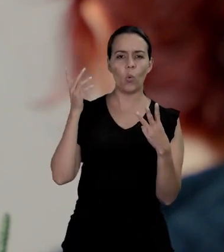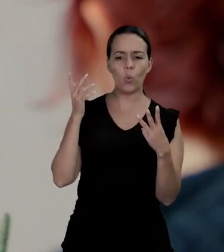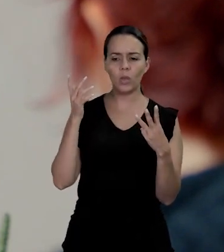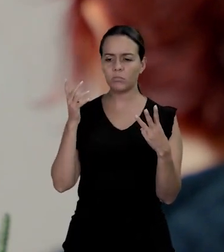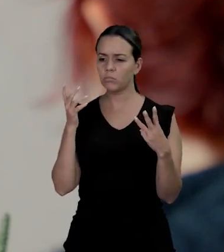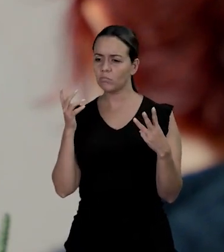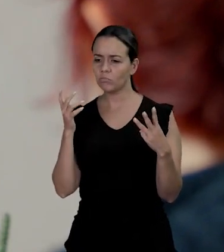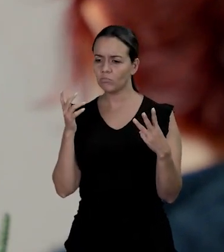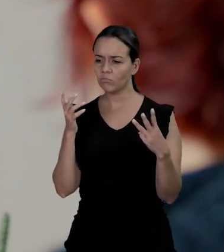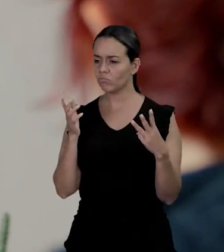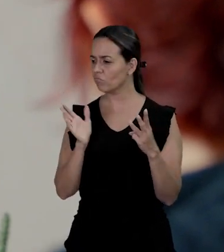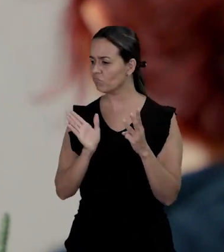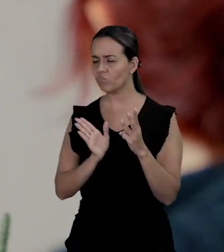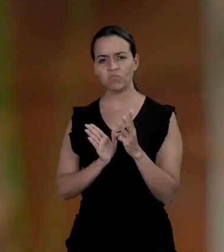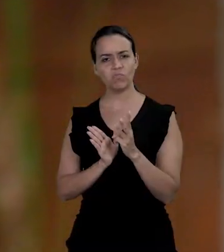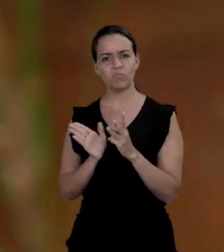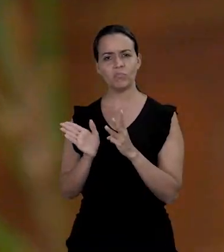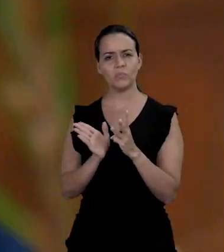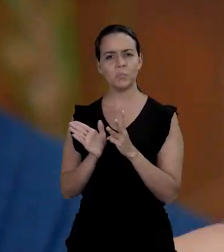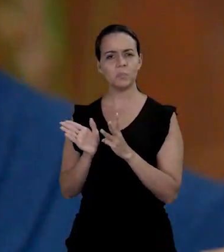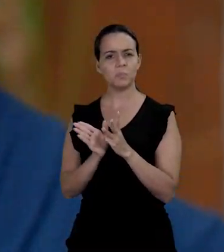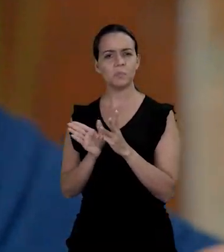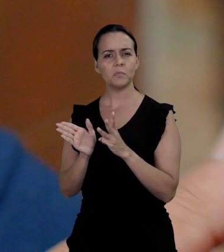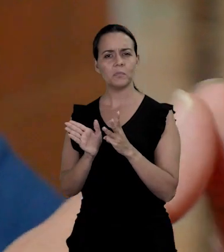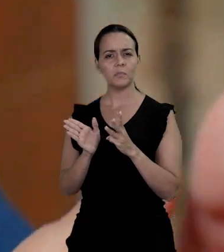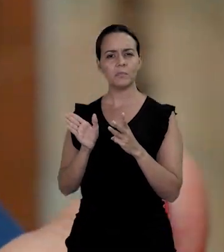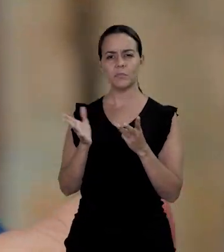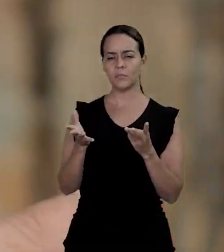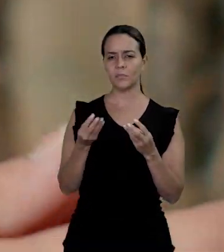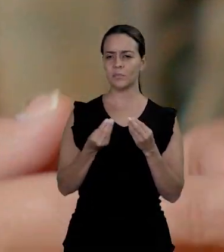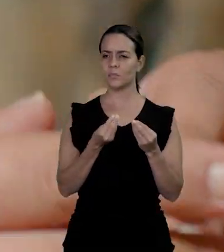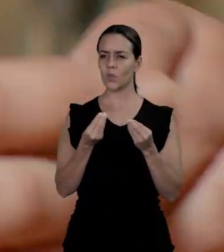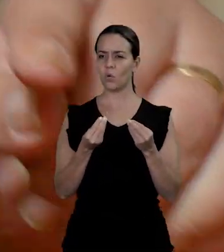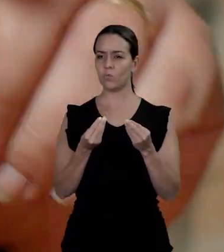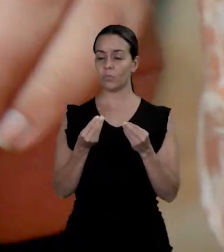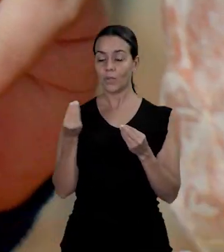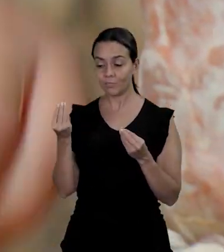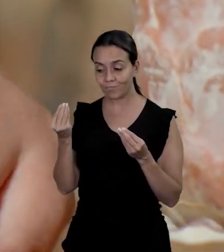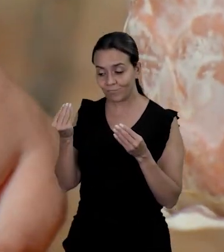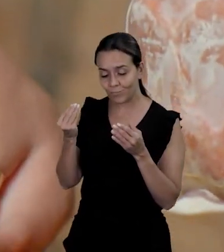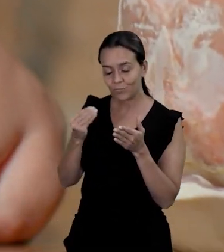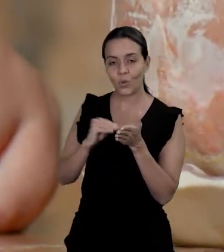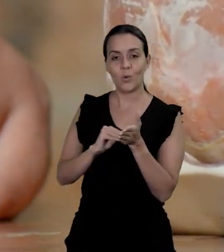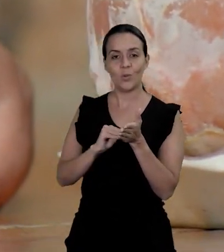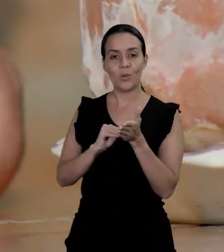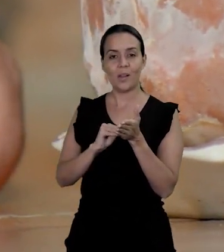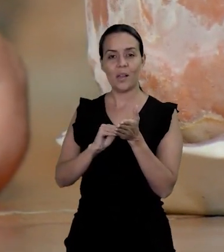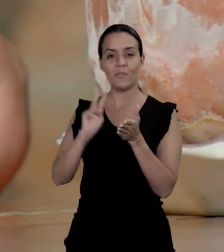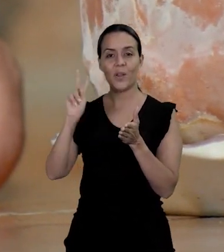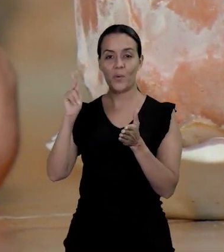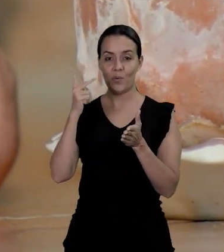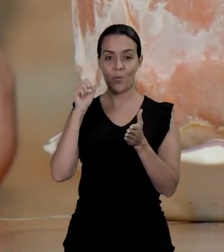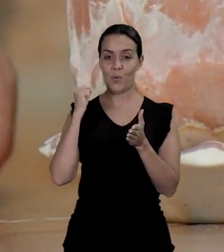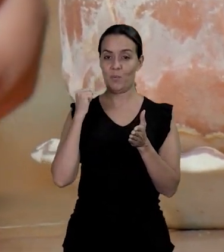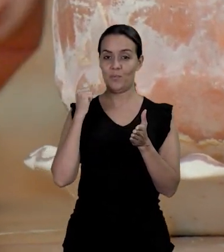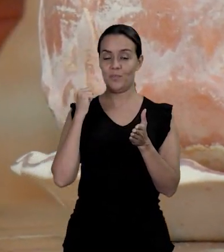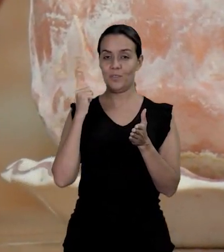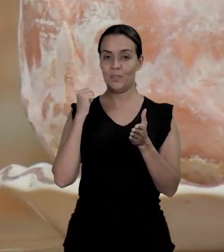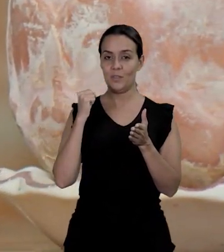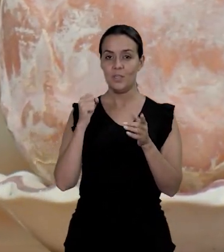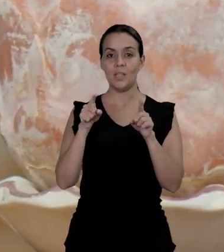um desvio da meta sexual. Nesse desvio da meta sexual que ele colocava os homossexuais,